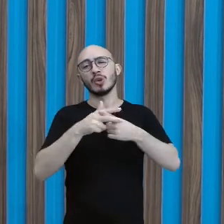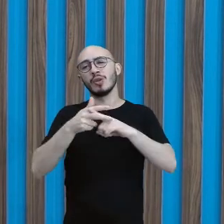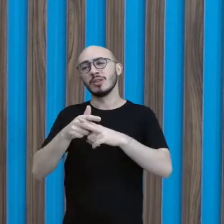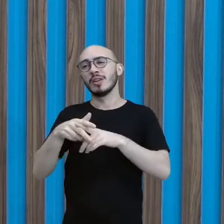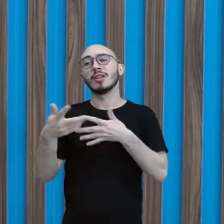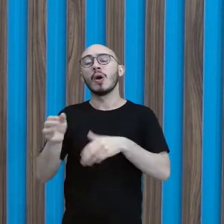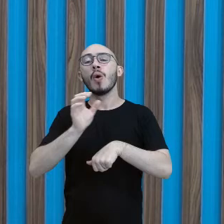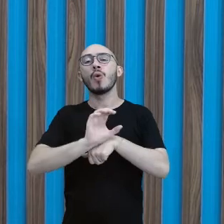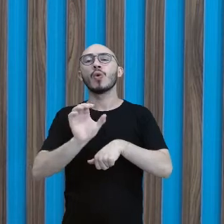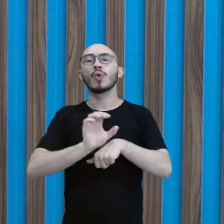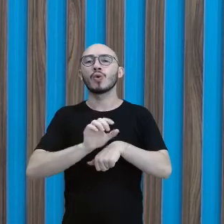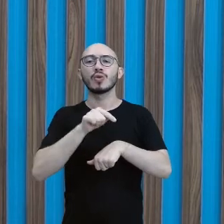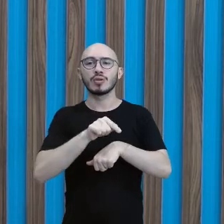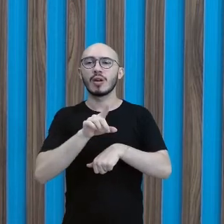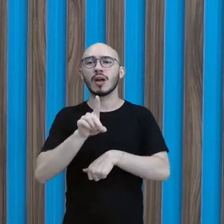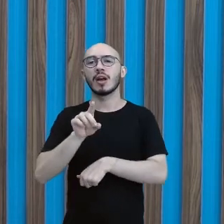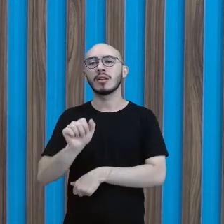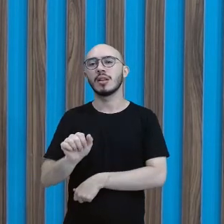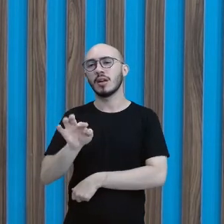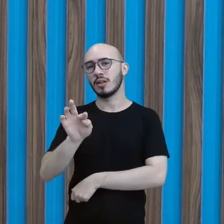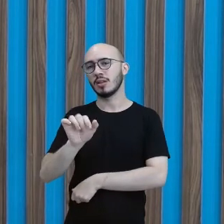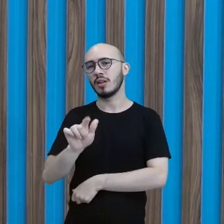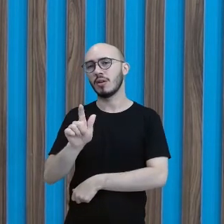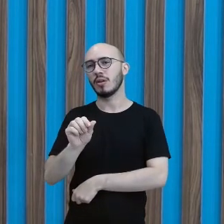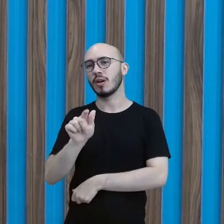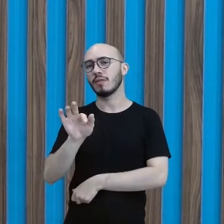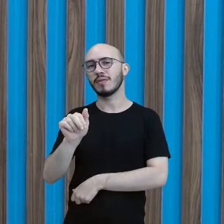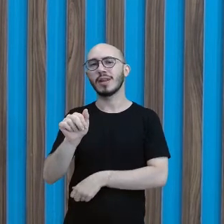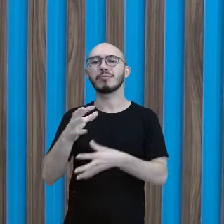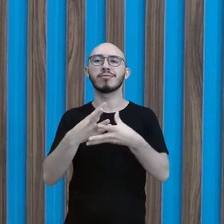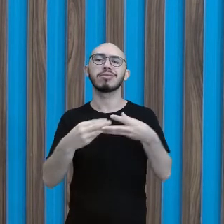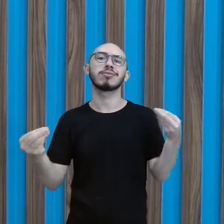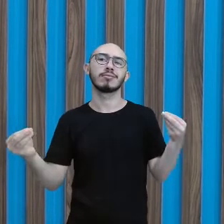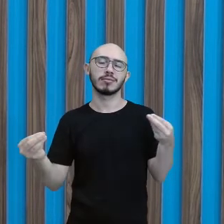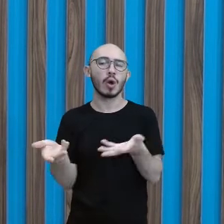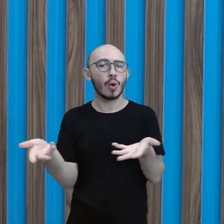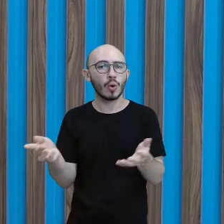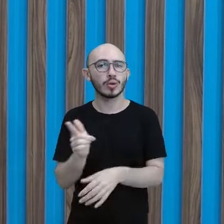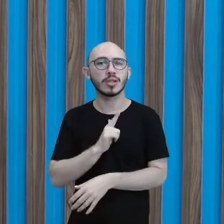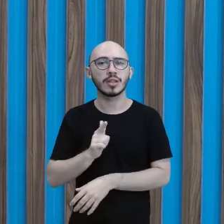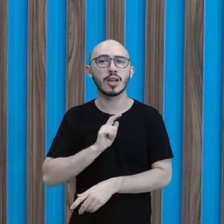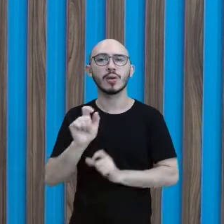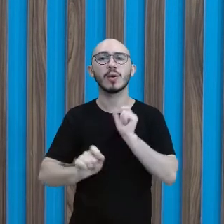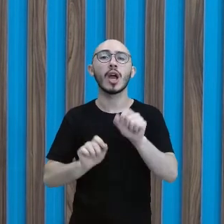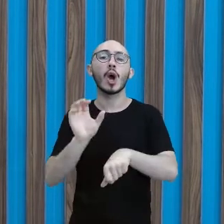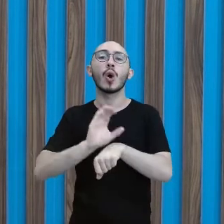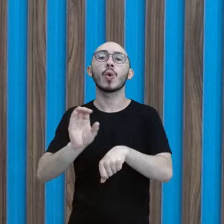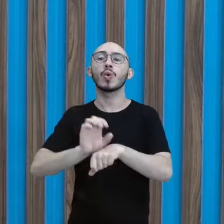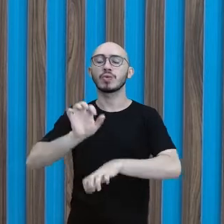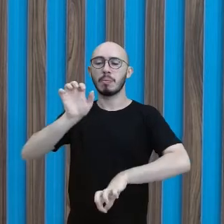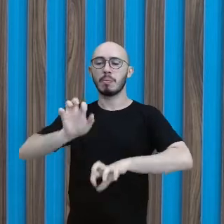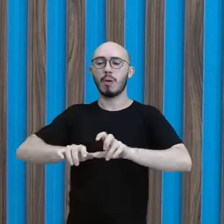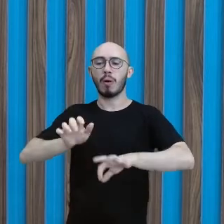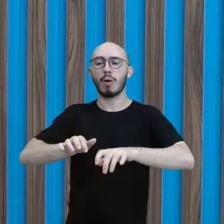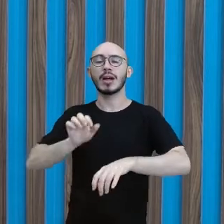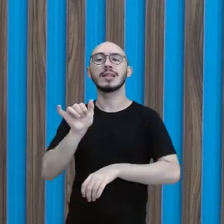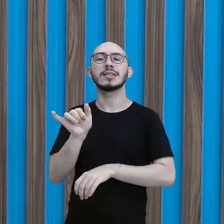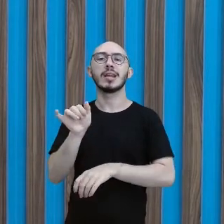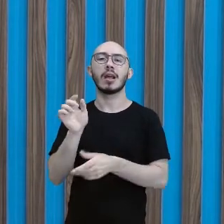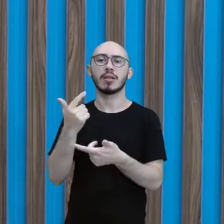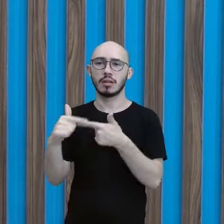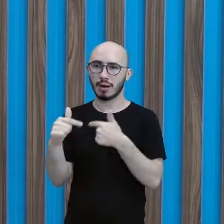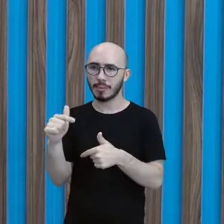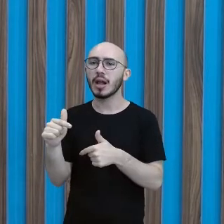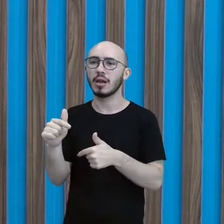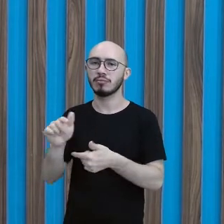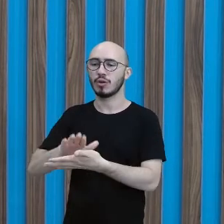né, de datilografia, eles sumiram, né? Hoje a gente até tem cursos de digitação para quem vai trabalhar com computador, aprender